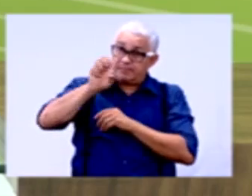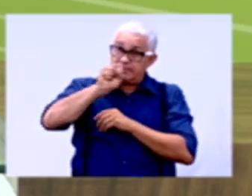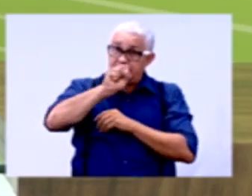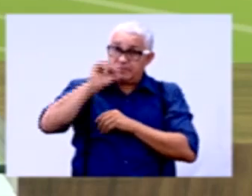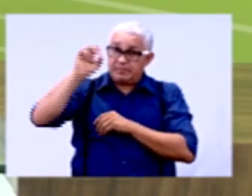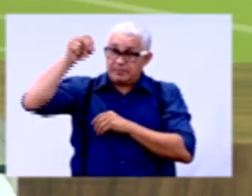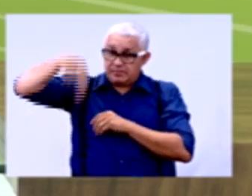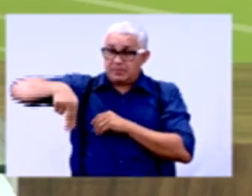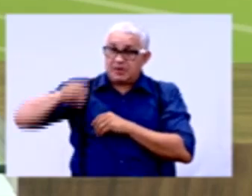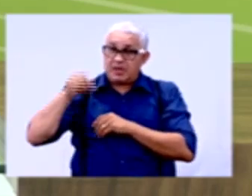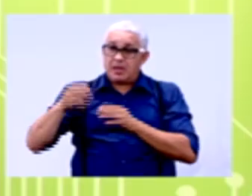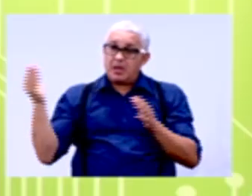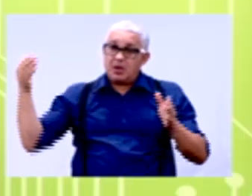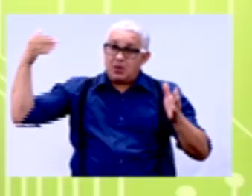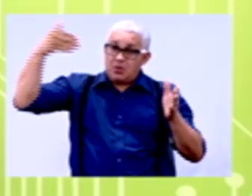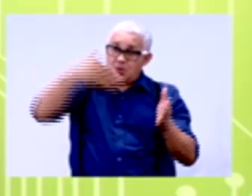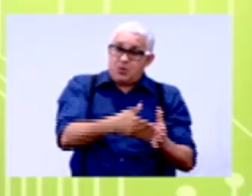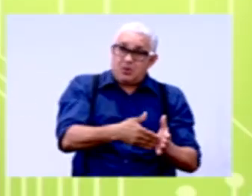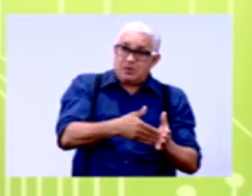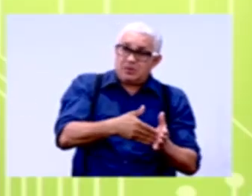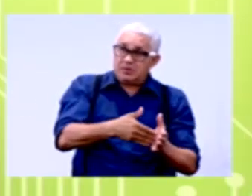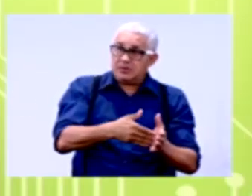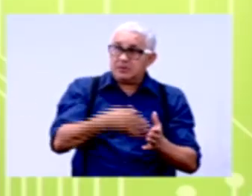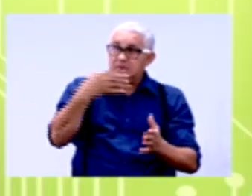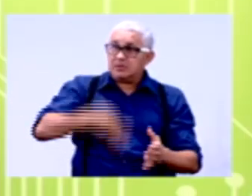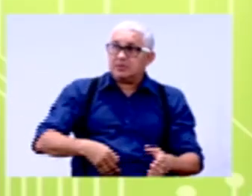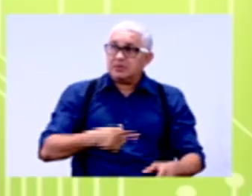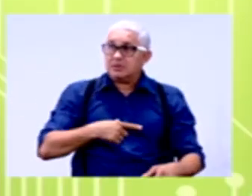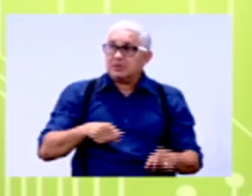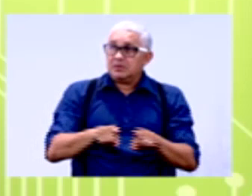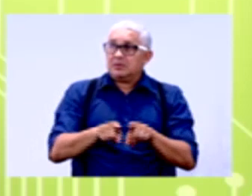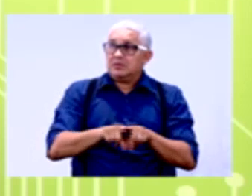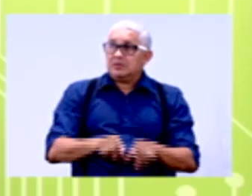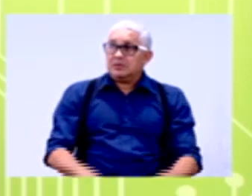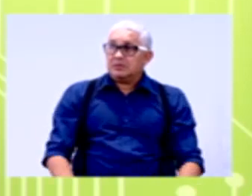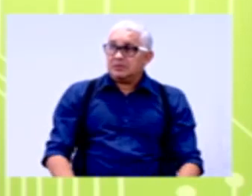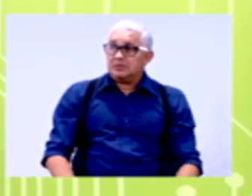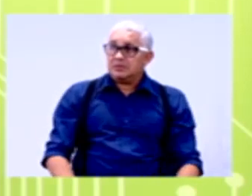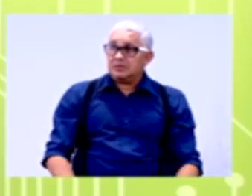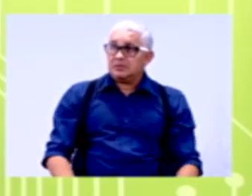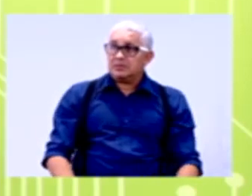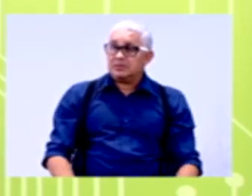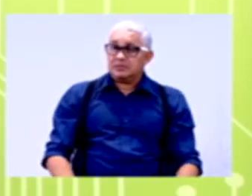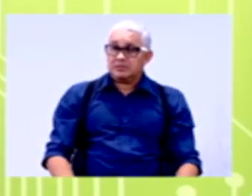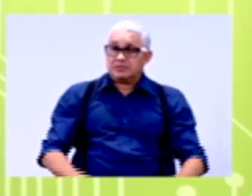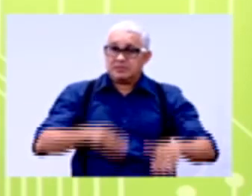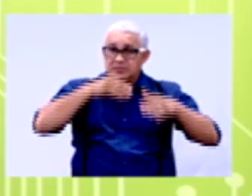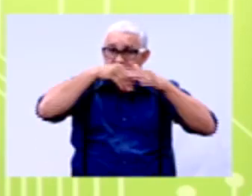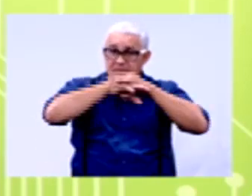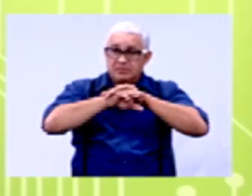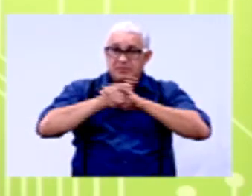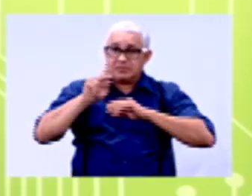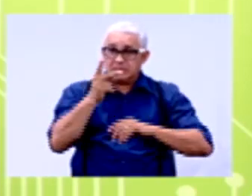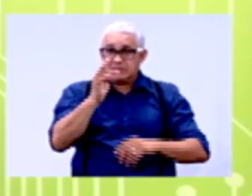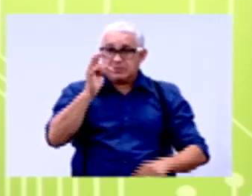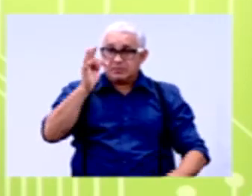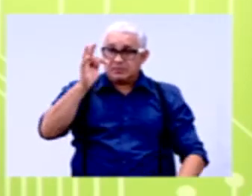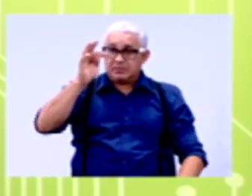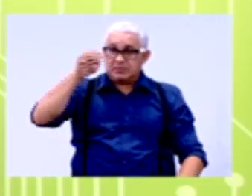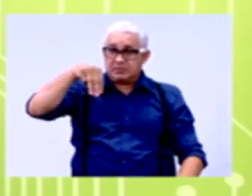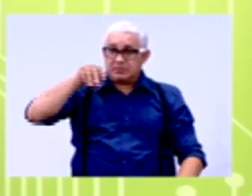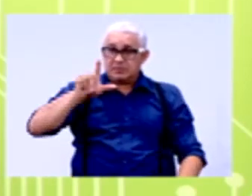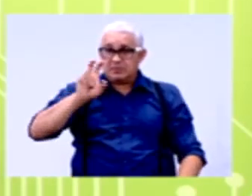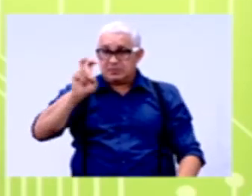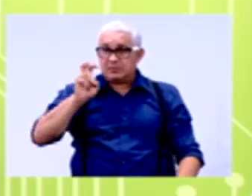última alternativa. E quando a gente está falando aí a questão do armazenamento no HTML5, basicamente, se